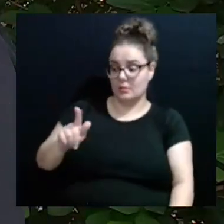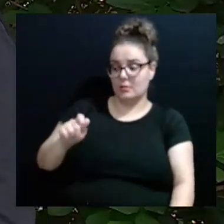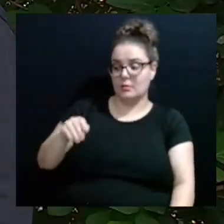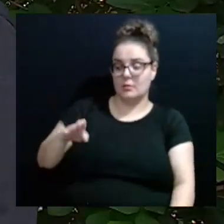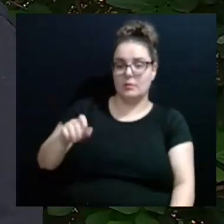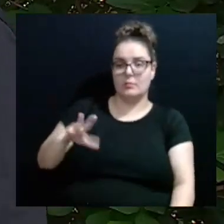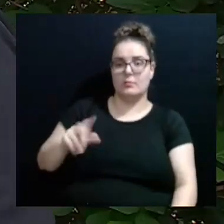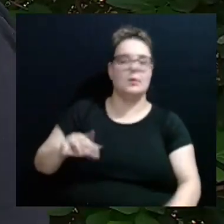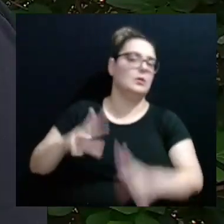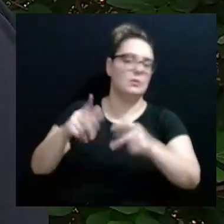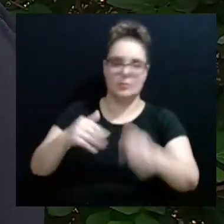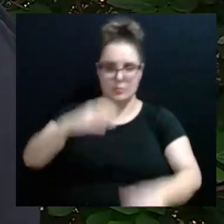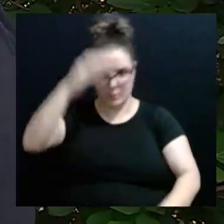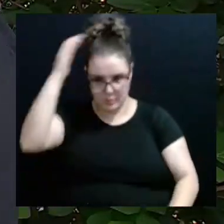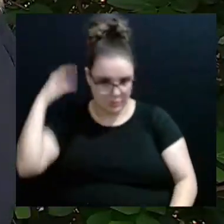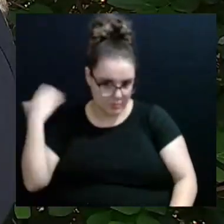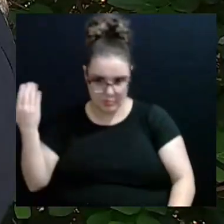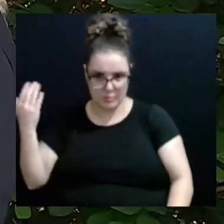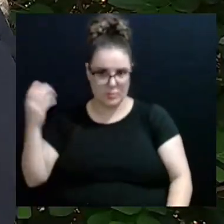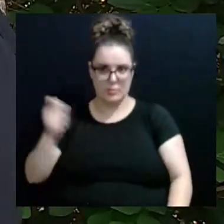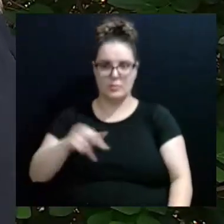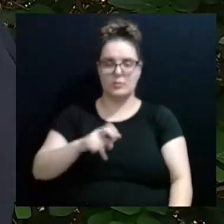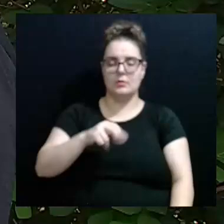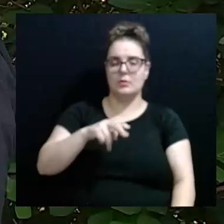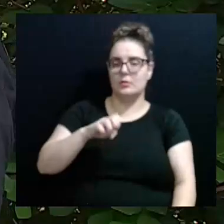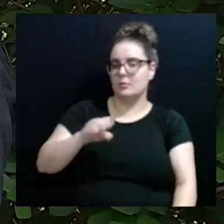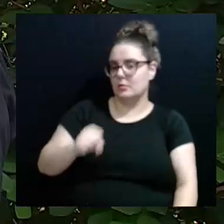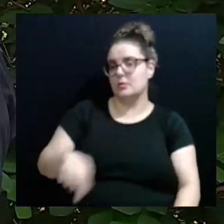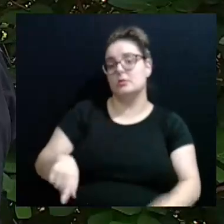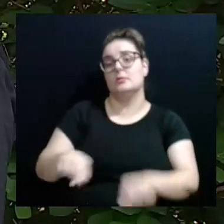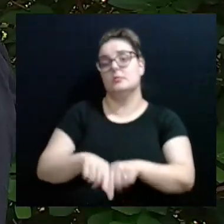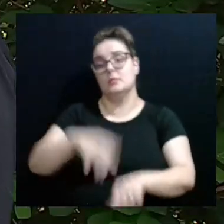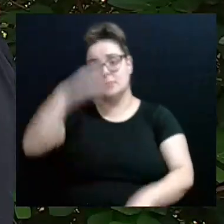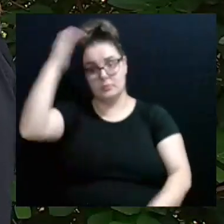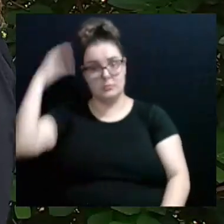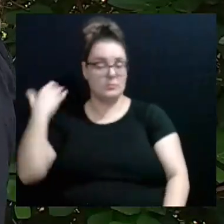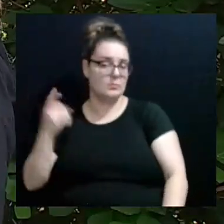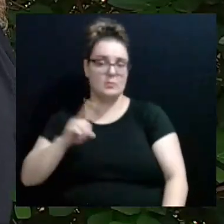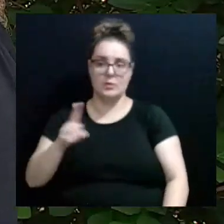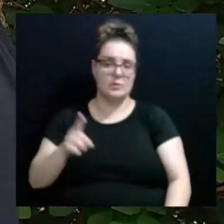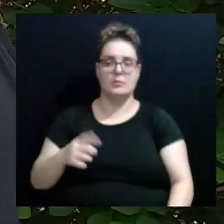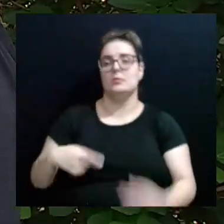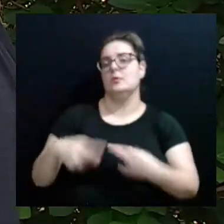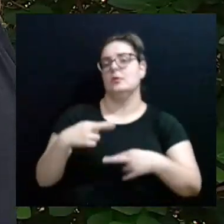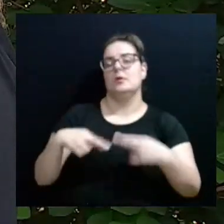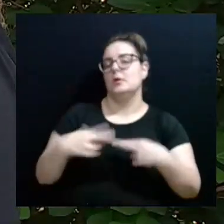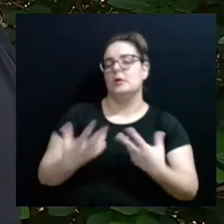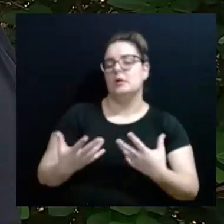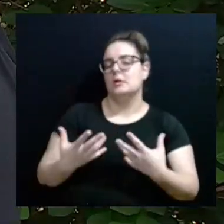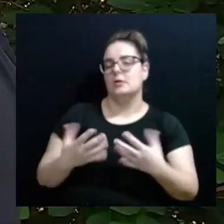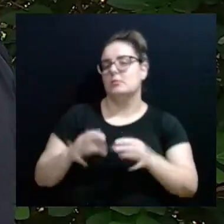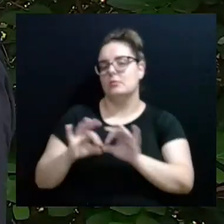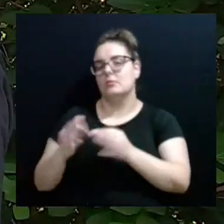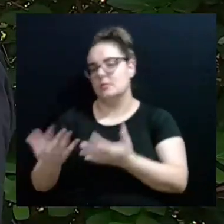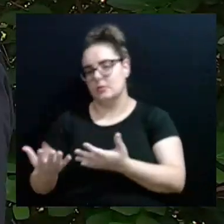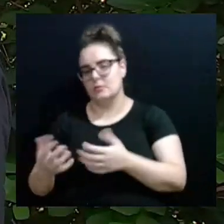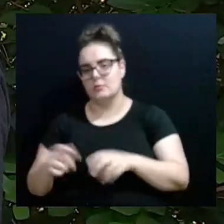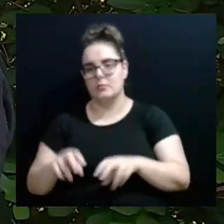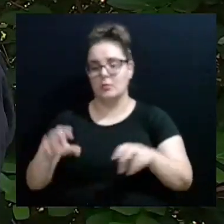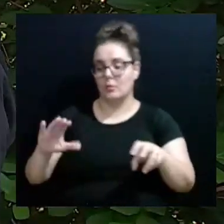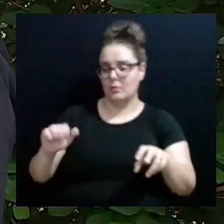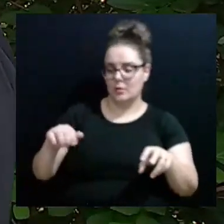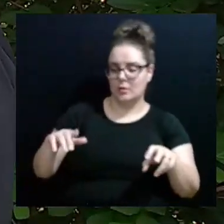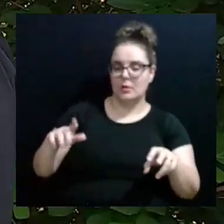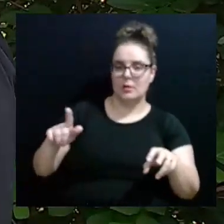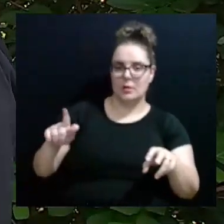Os saruês e os cangambás, tudo gambá. Mas na verdade ele nem é parente do saruê, né? Então o cangambá existe aqui no Brasil, no